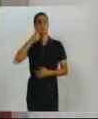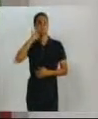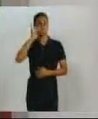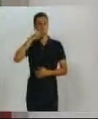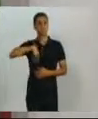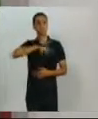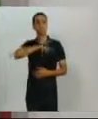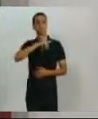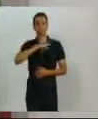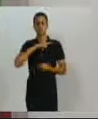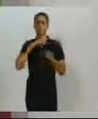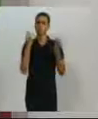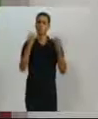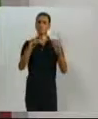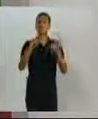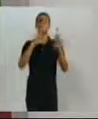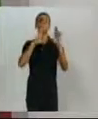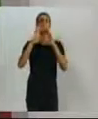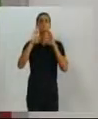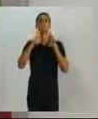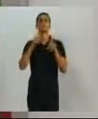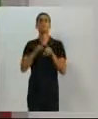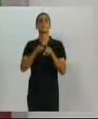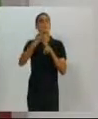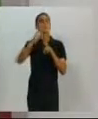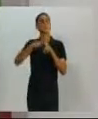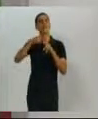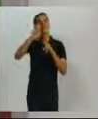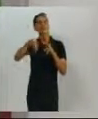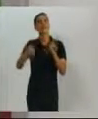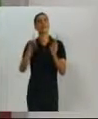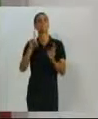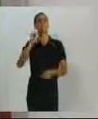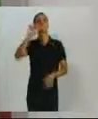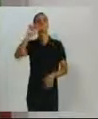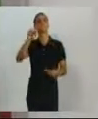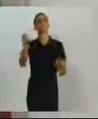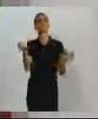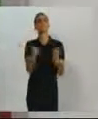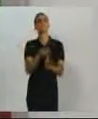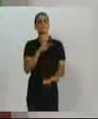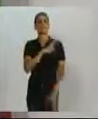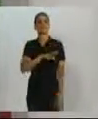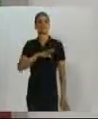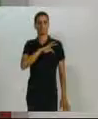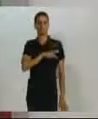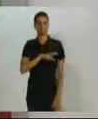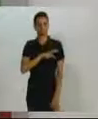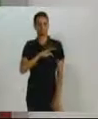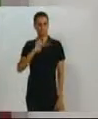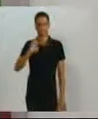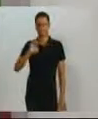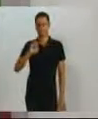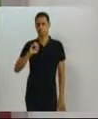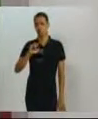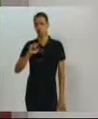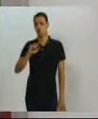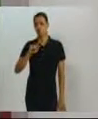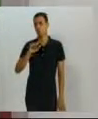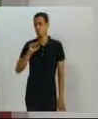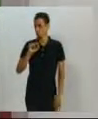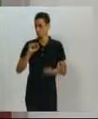redes sociais, o Dia do Teólogo, e que tem uma importante missão nas suas mãos, nas suas palavras,